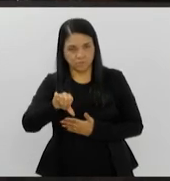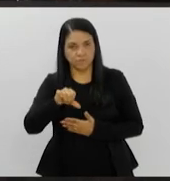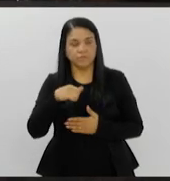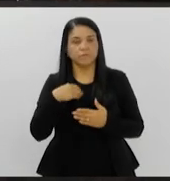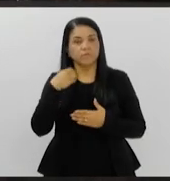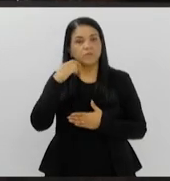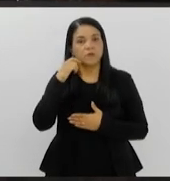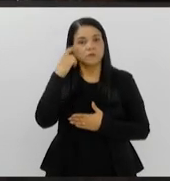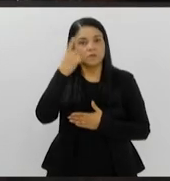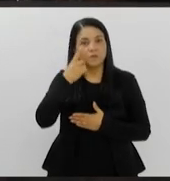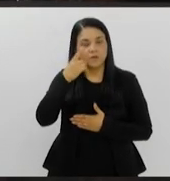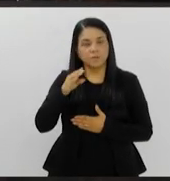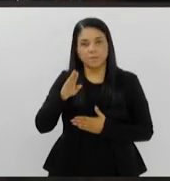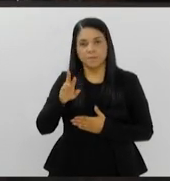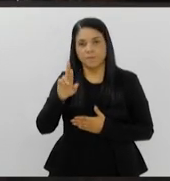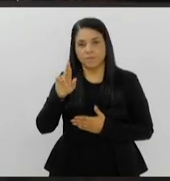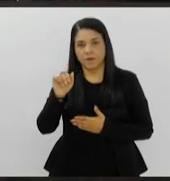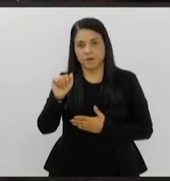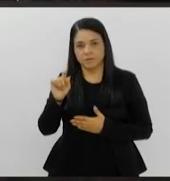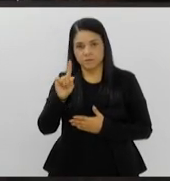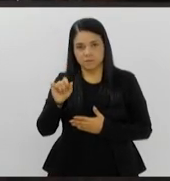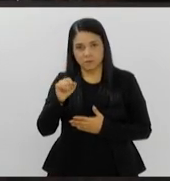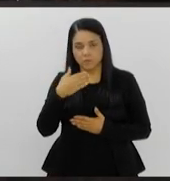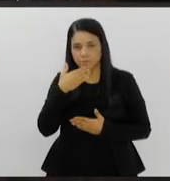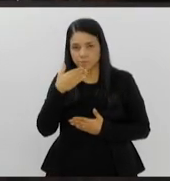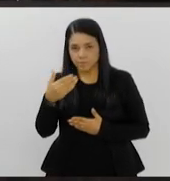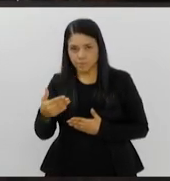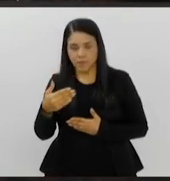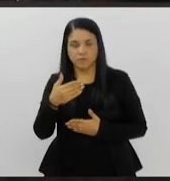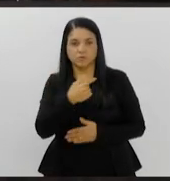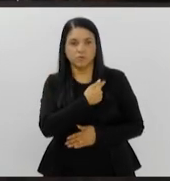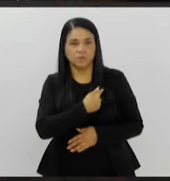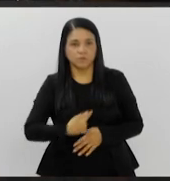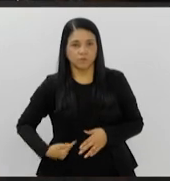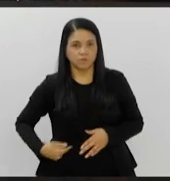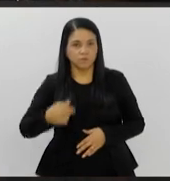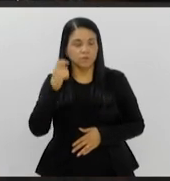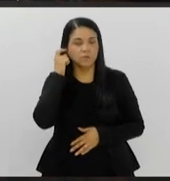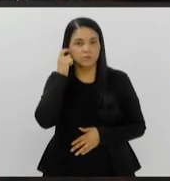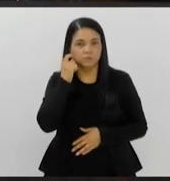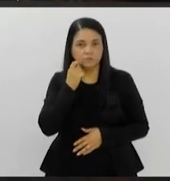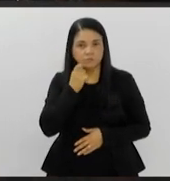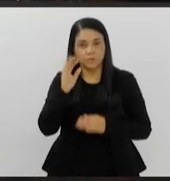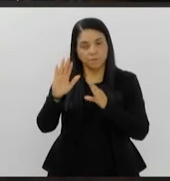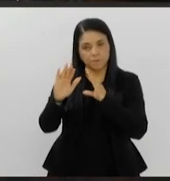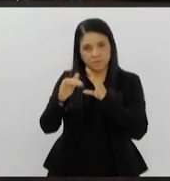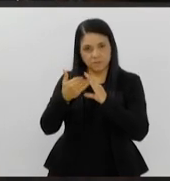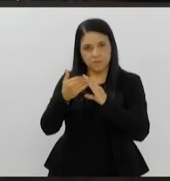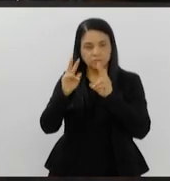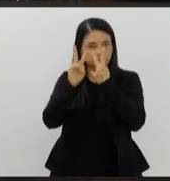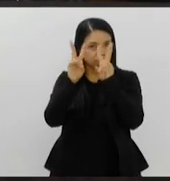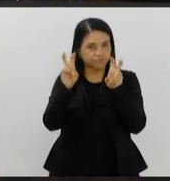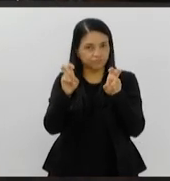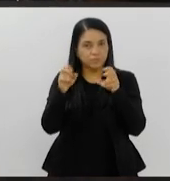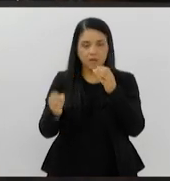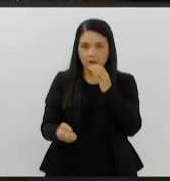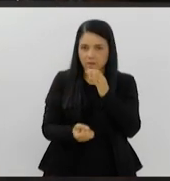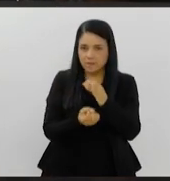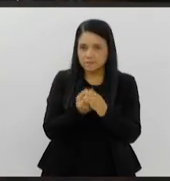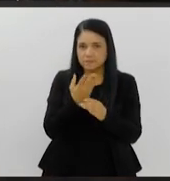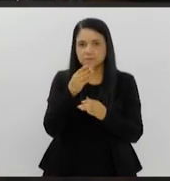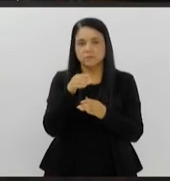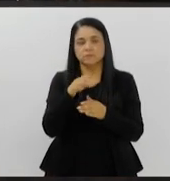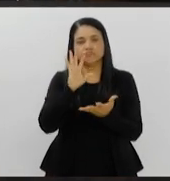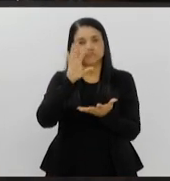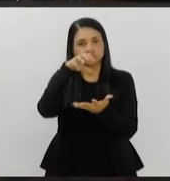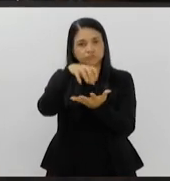de autoria do deputado Brazão, que solicita ao excelentíssimo senhor governador do Estado do Rio de Janeiro envio de mensagem dispondo sobre a criação de